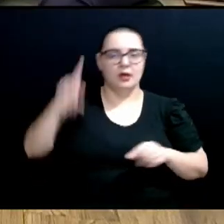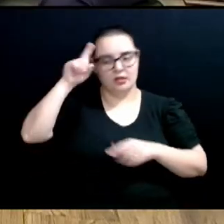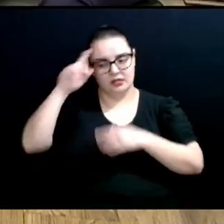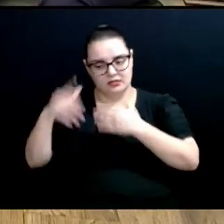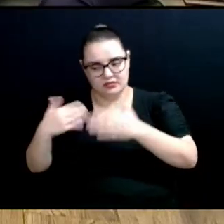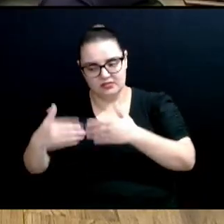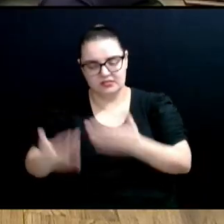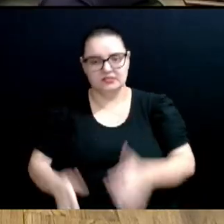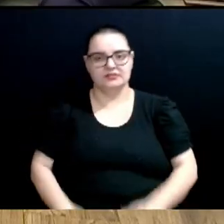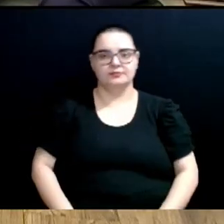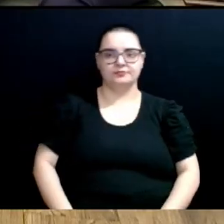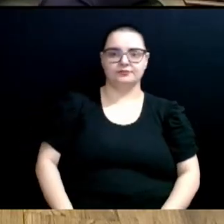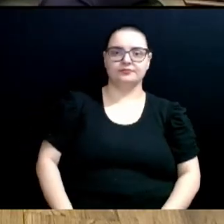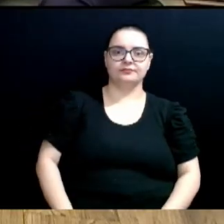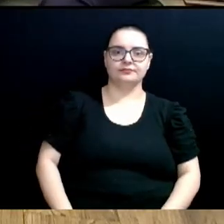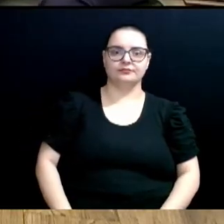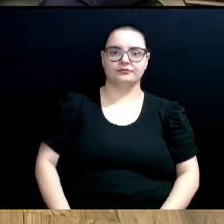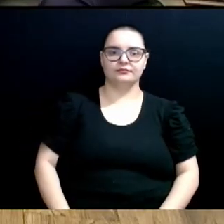tem